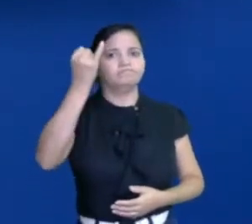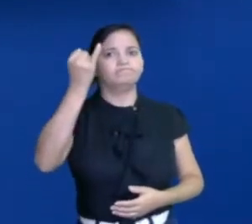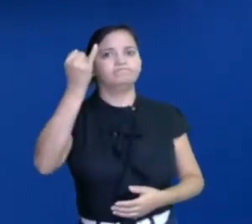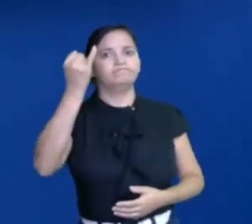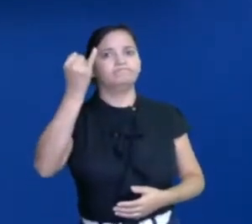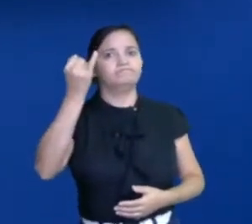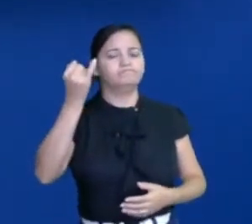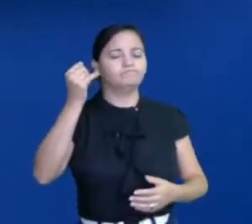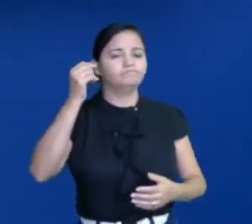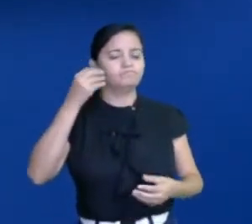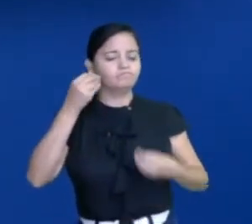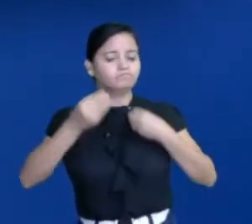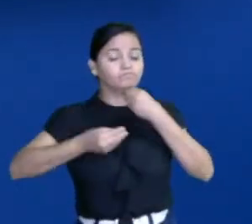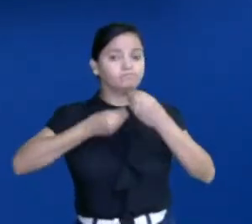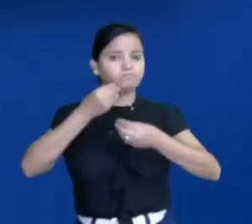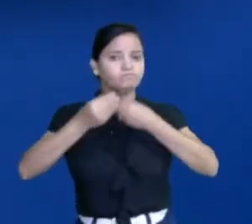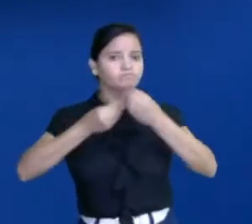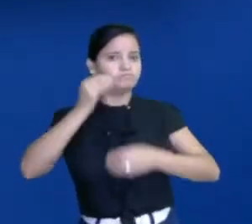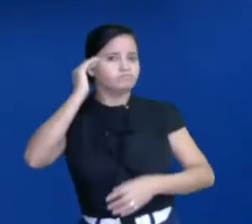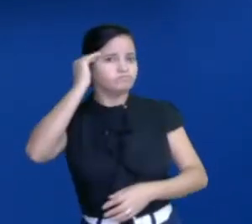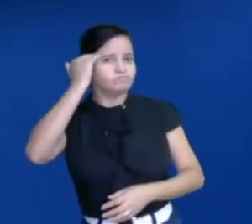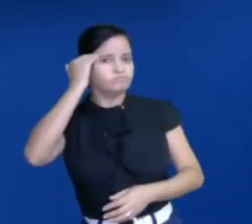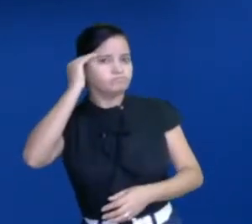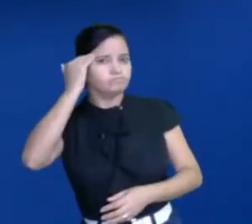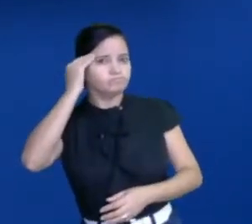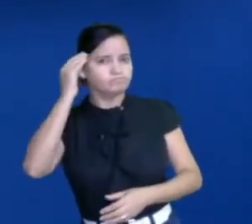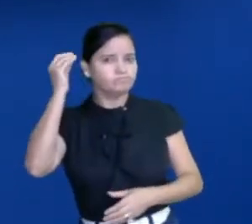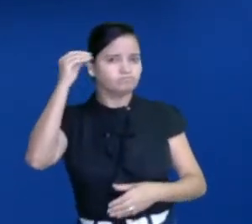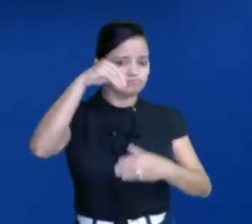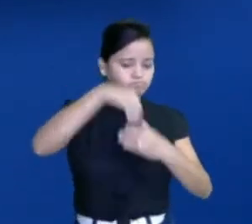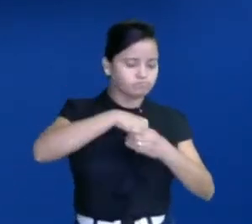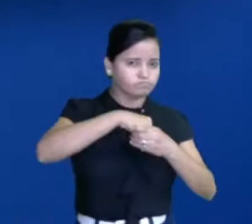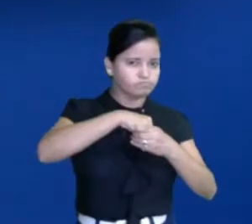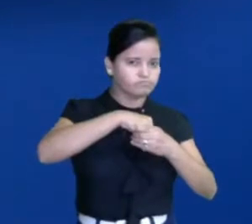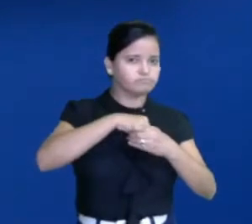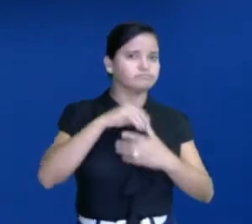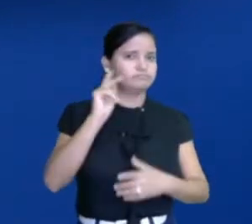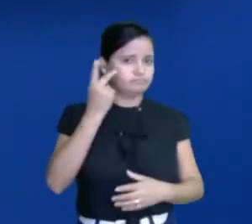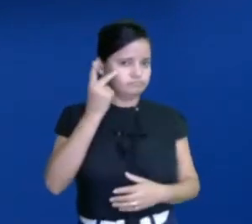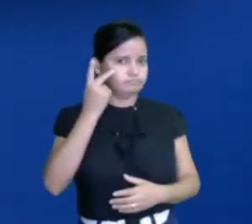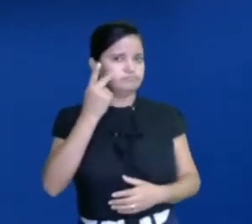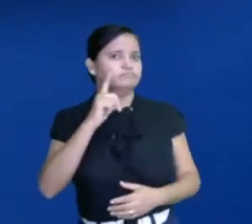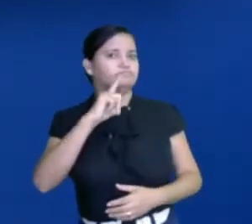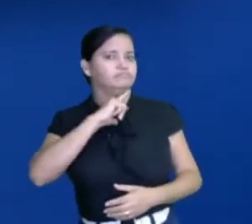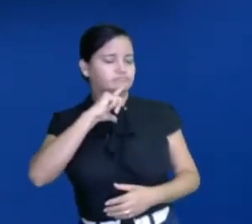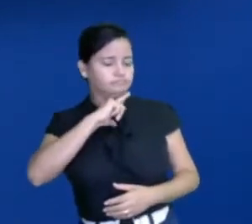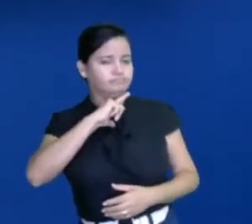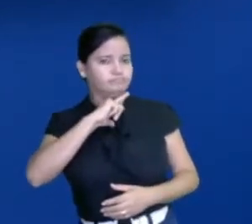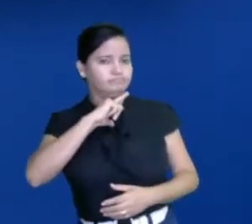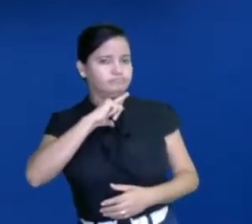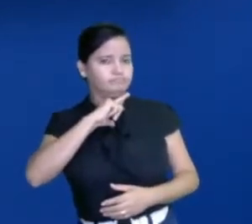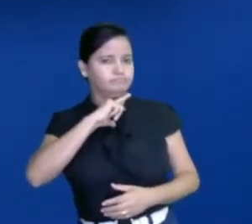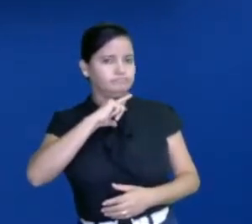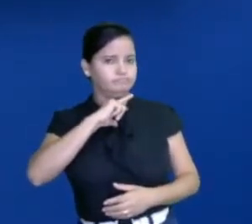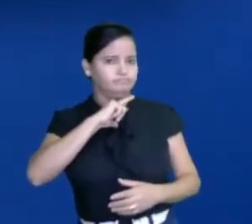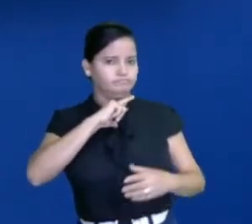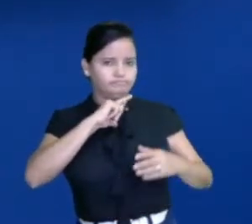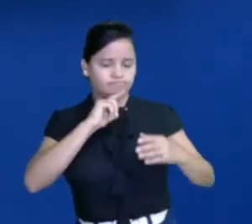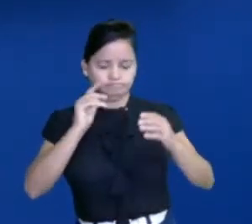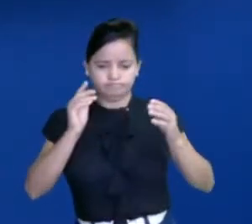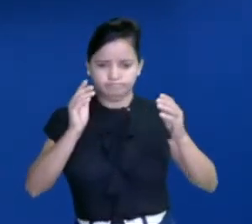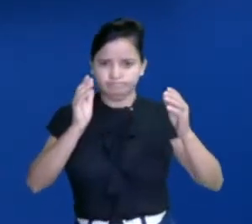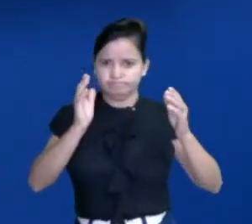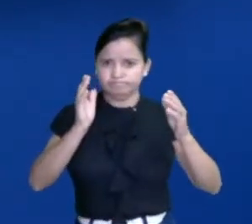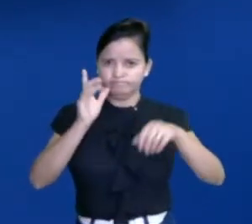tenhamos compreensão de que, dentro da história, há uma divisão